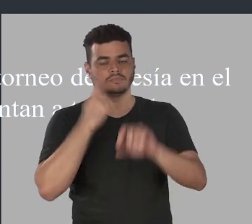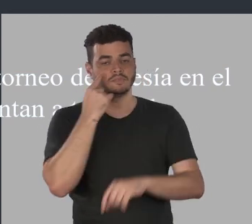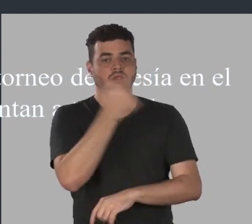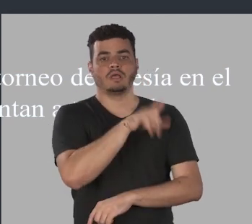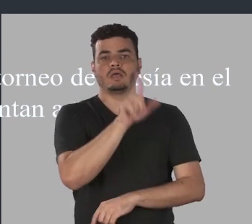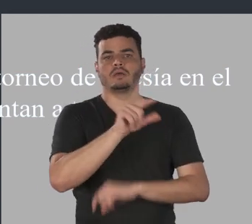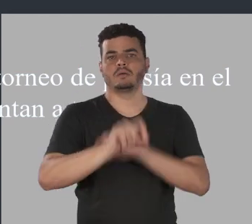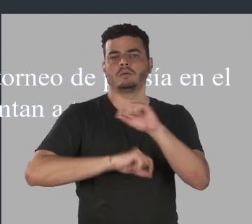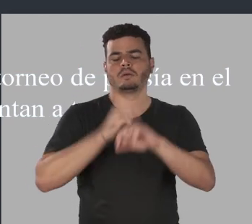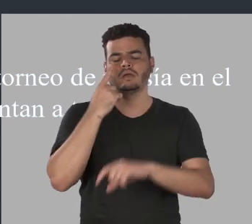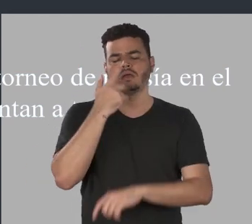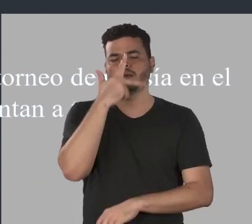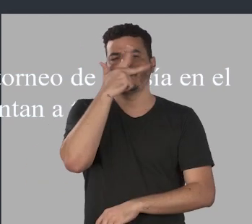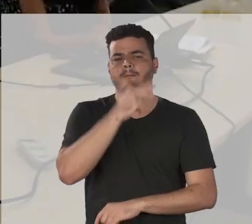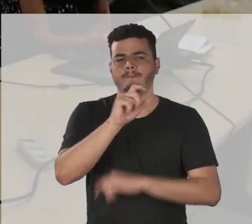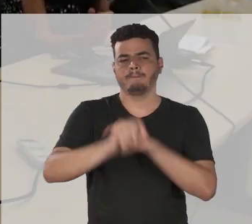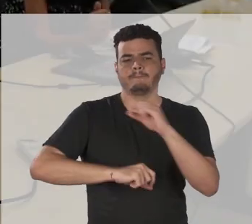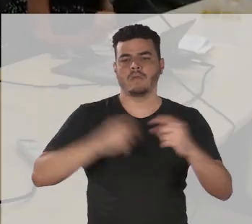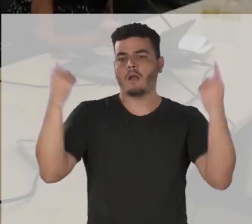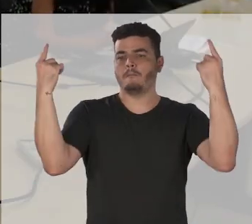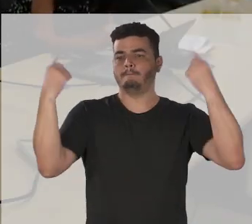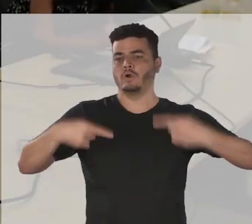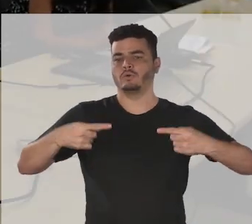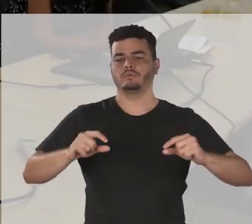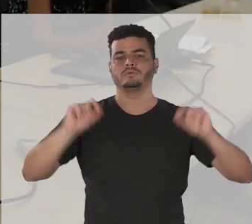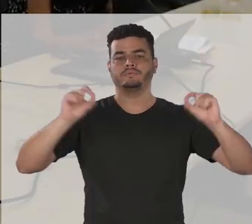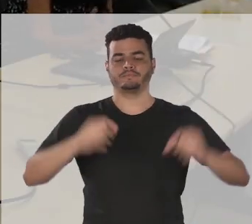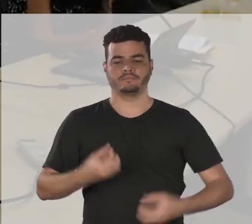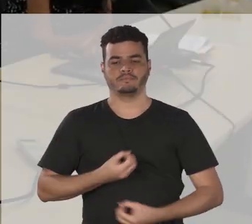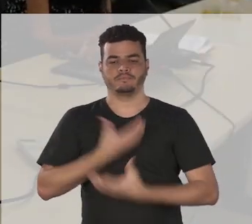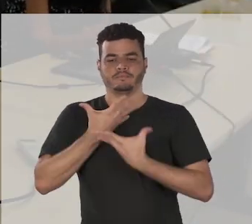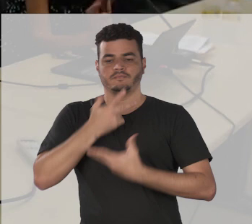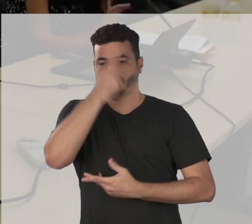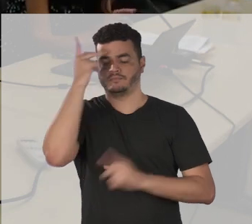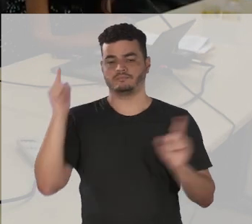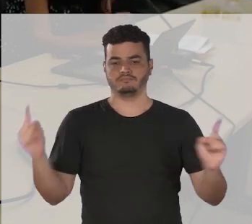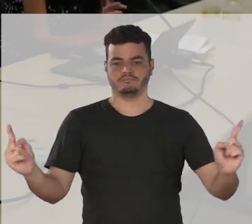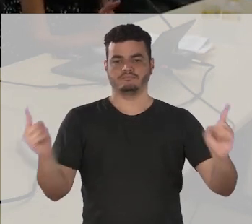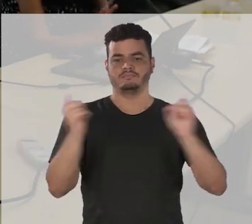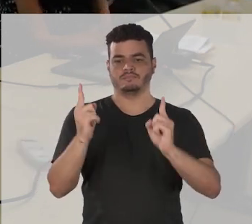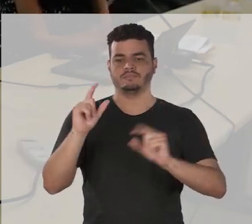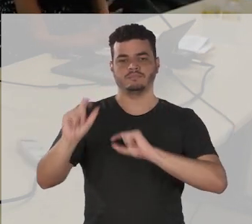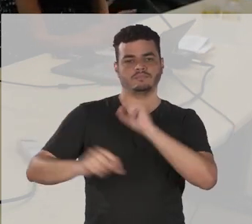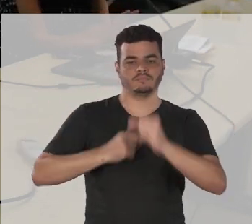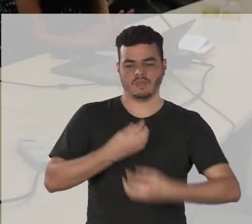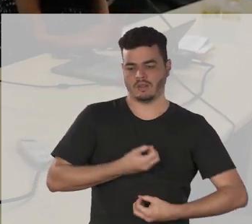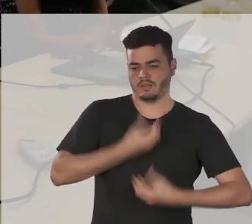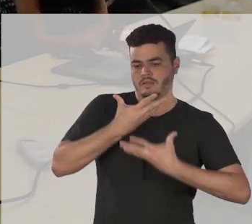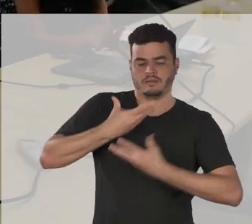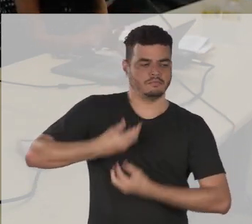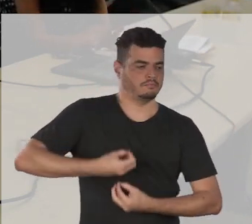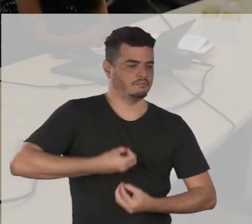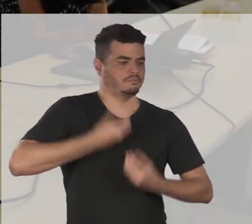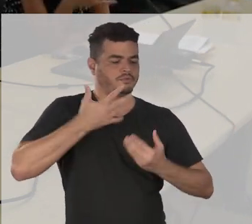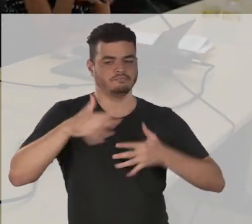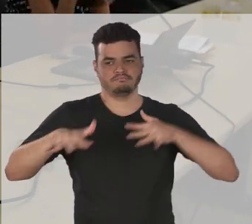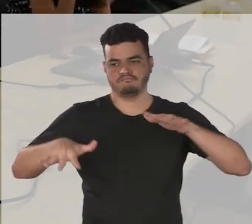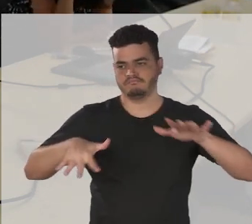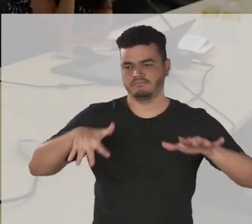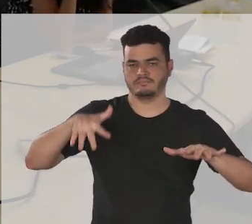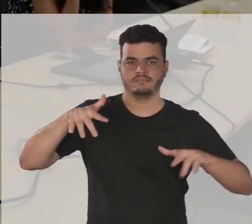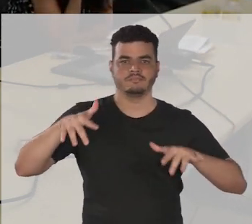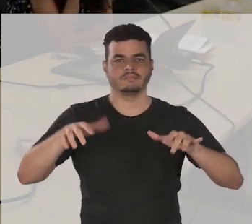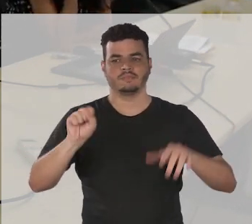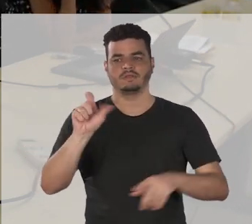conhecem, que é justamente um torneio de poesia no qual os participantes se enfrentam através de recitais e